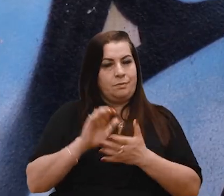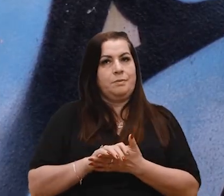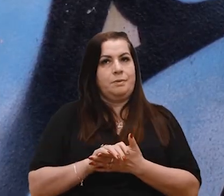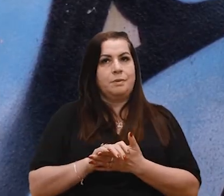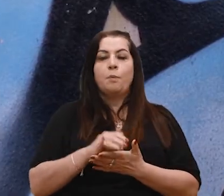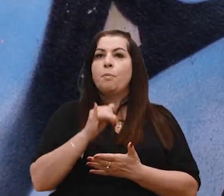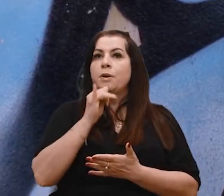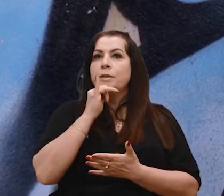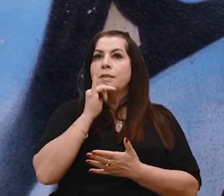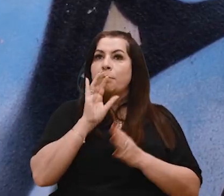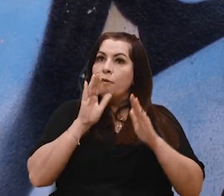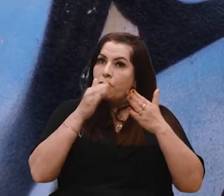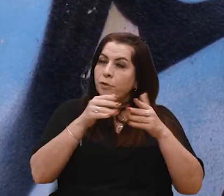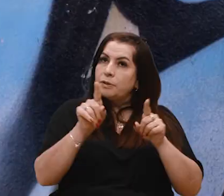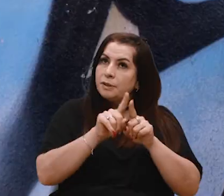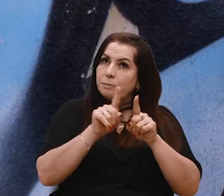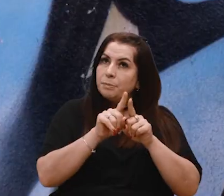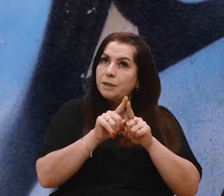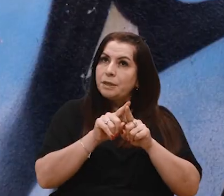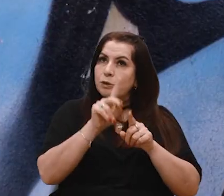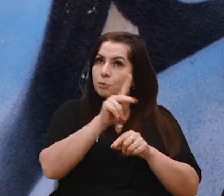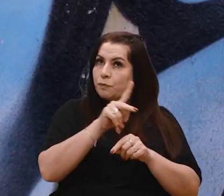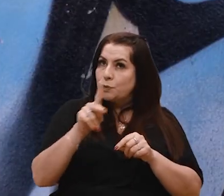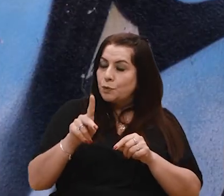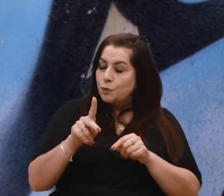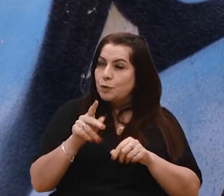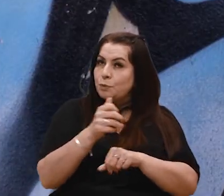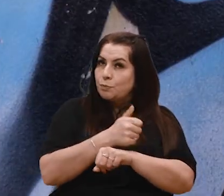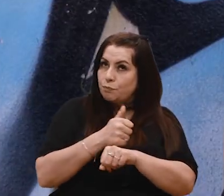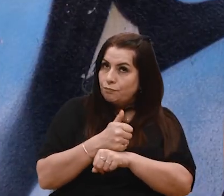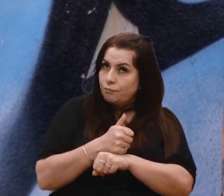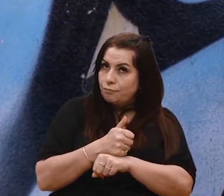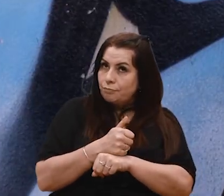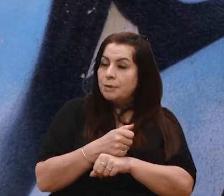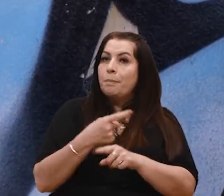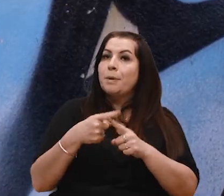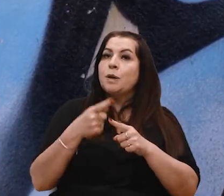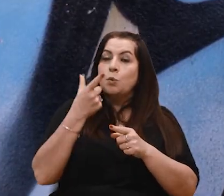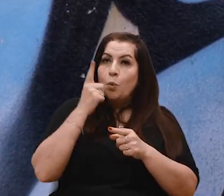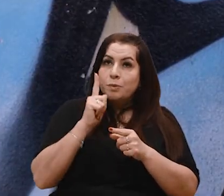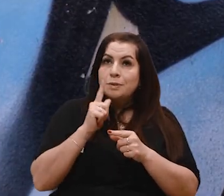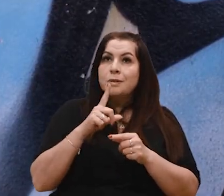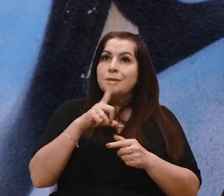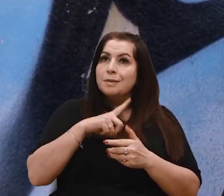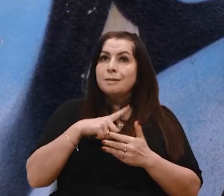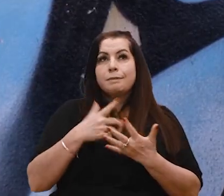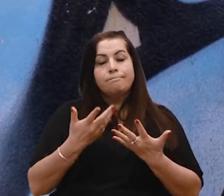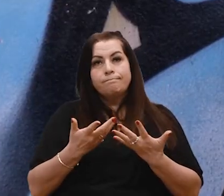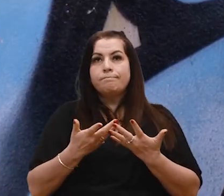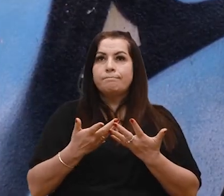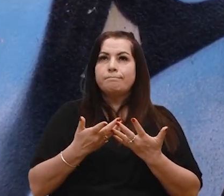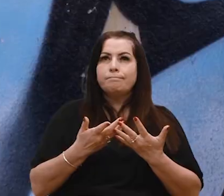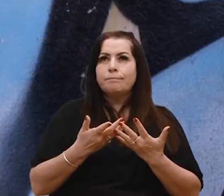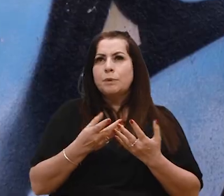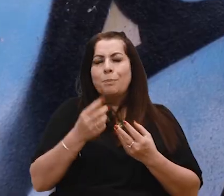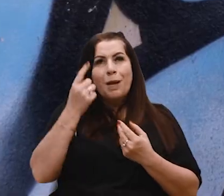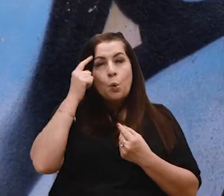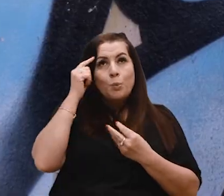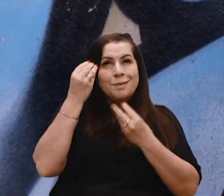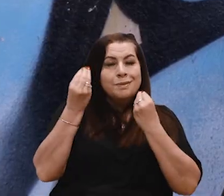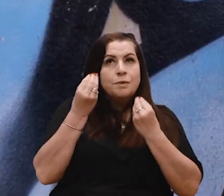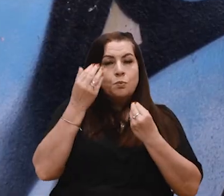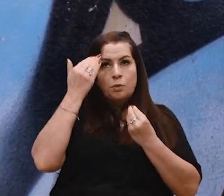para a questão da educação, por exemplo, voltada também aos docentes, aos profissionais, para que eles consigam ter